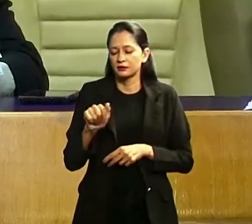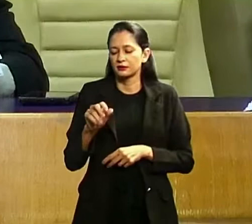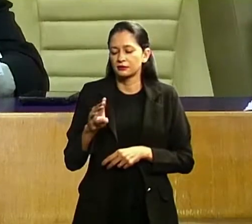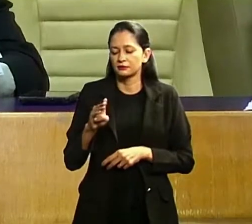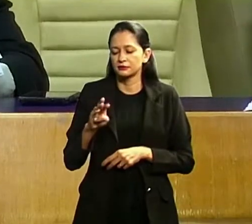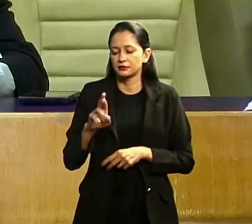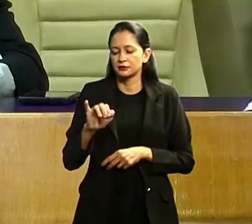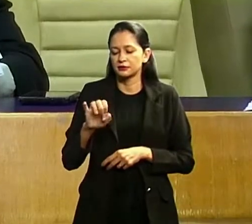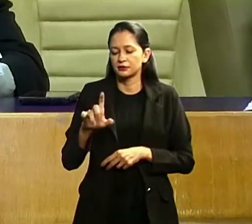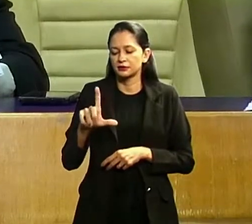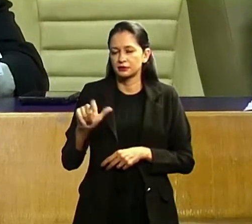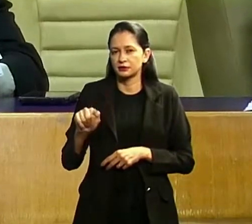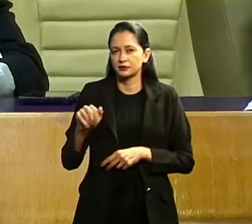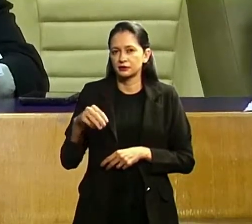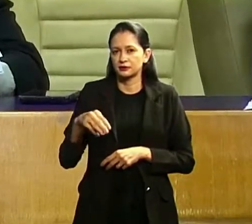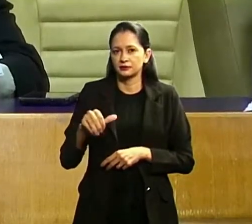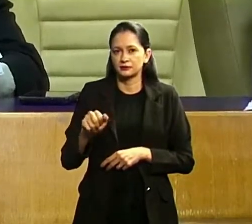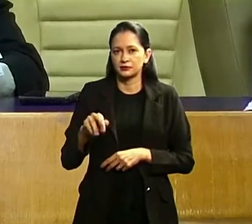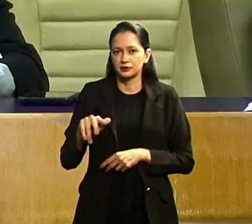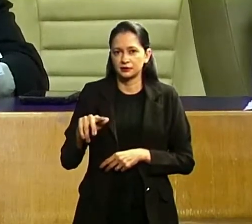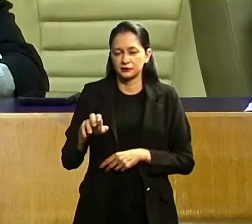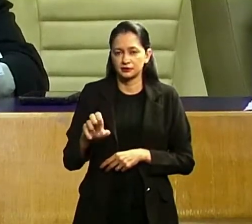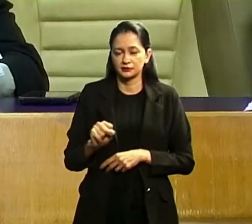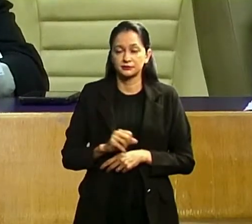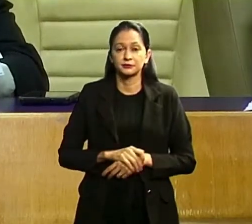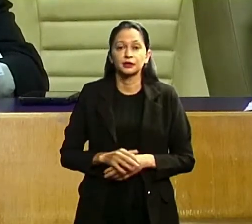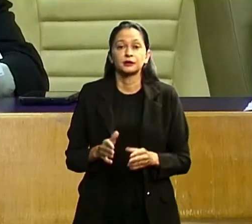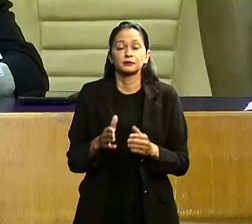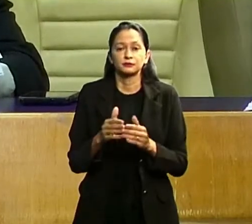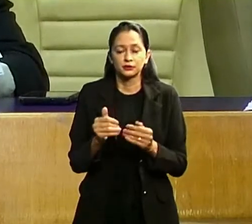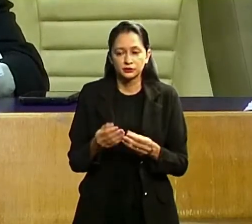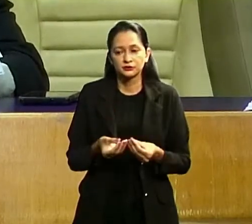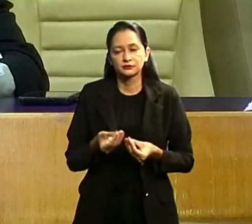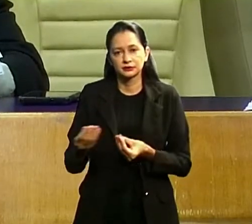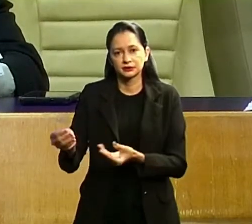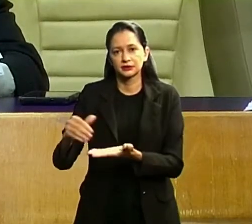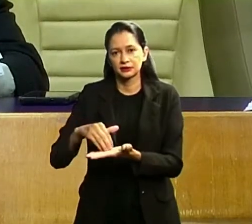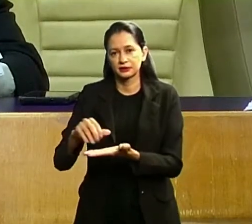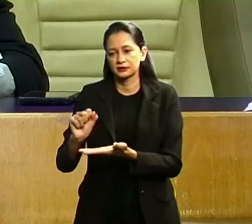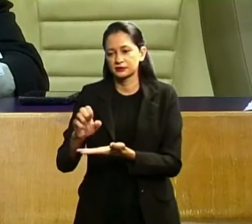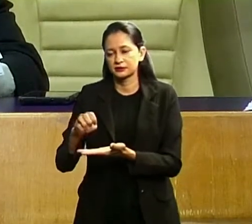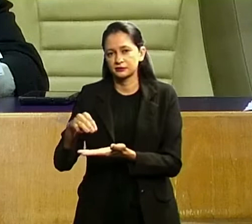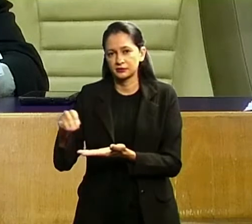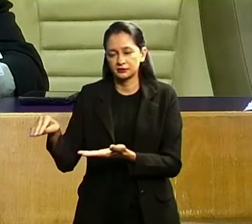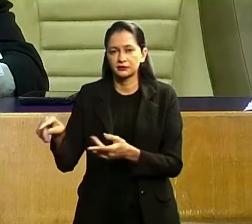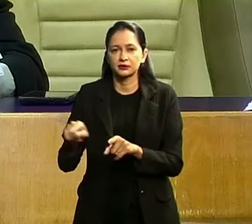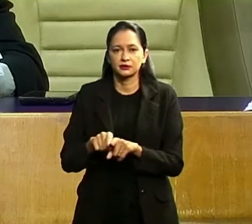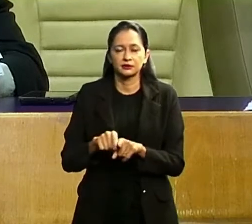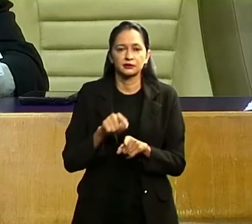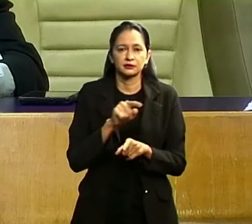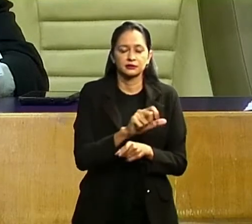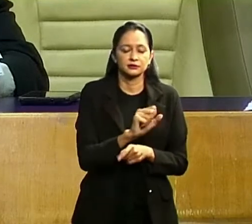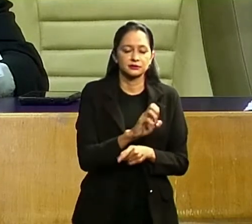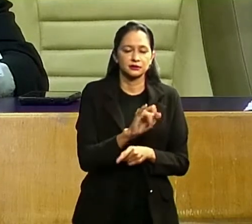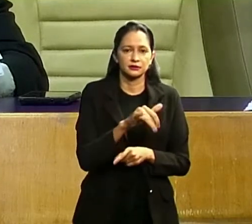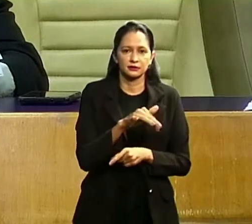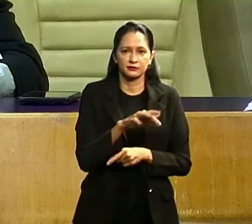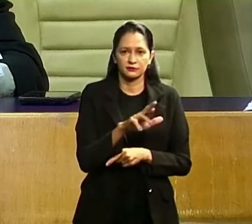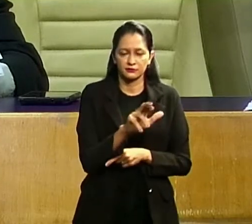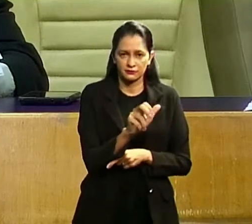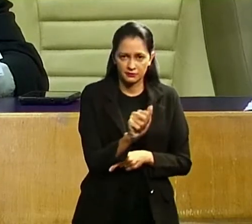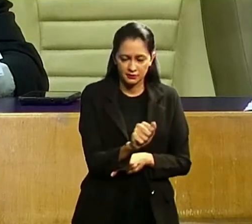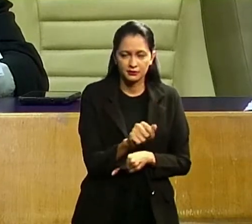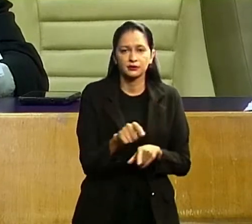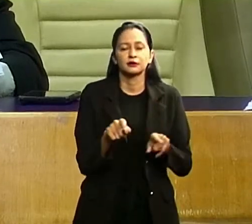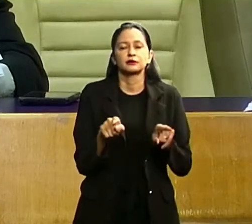Rosa Handman. Requerimentos endereçados à CEINFRA e à CMM, Bruno Diniz. Requerimentos endereçados à Prefeitura de Goiânia e ao